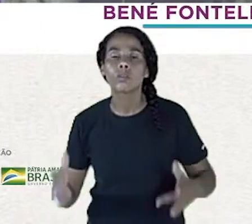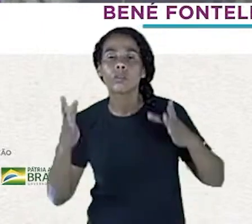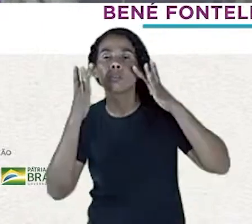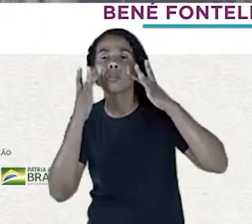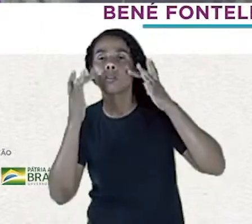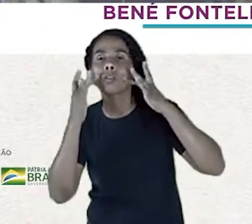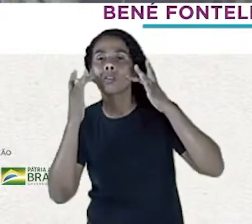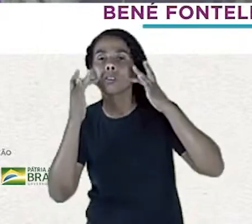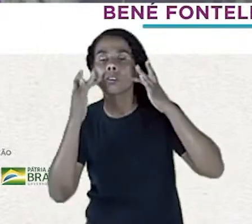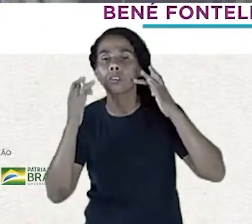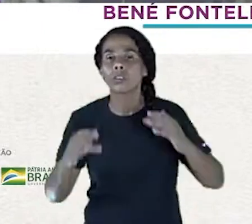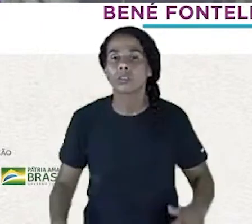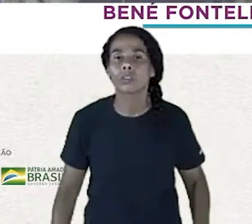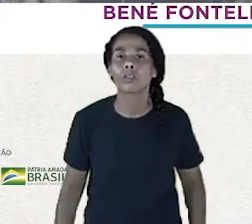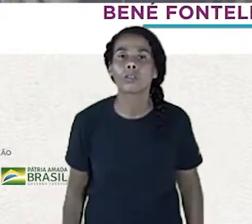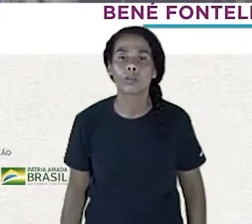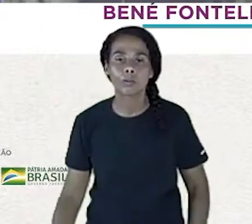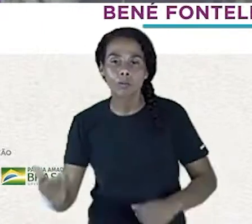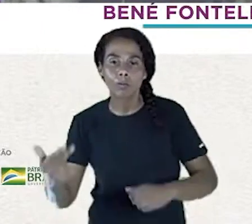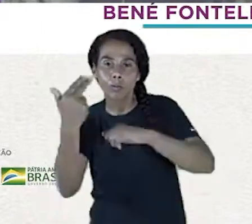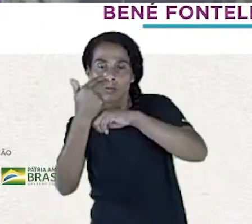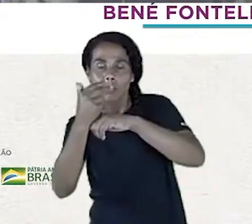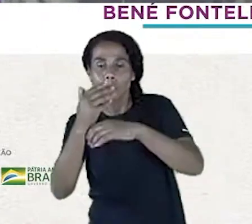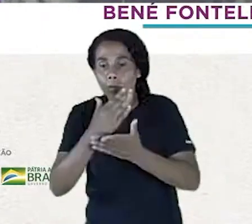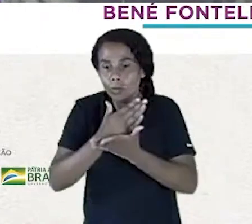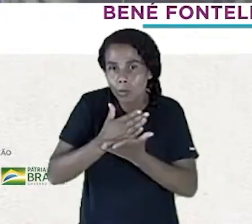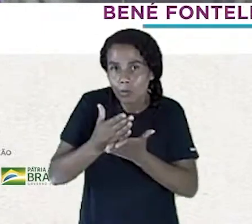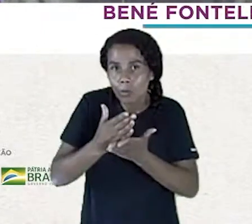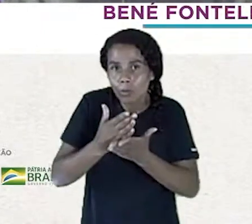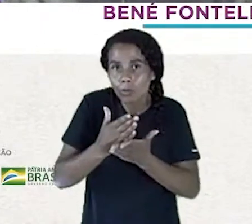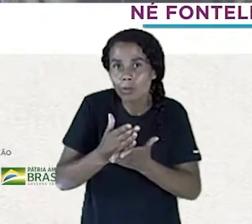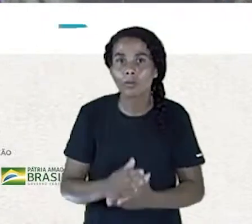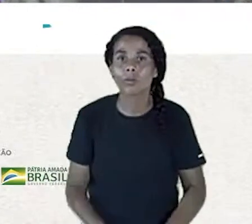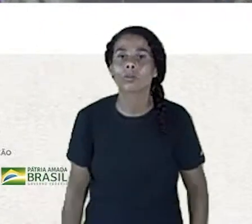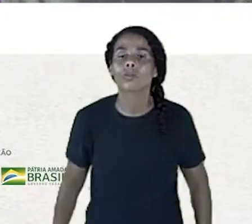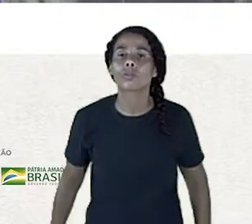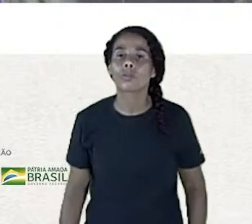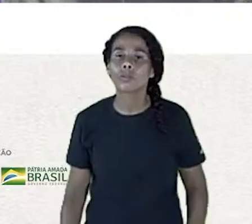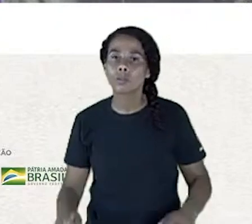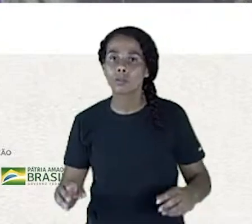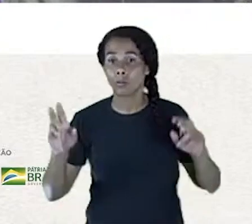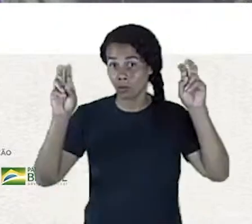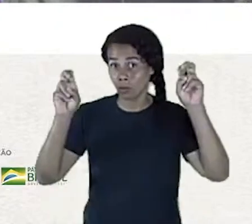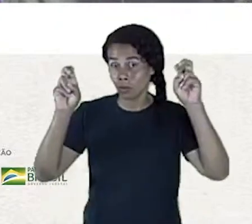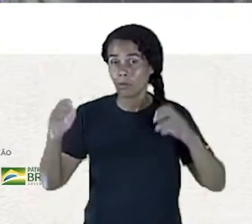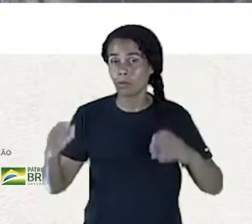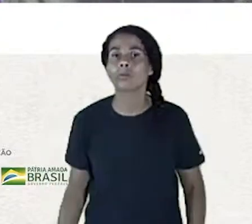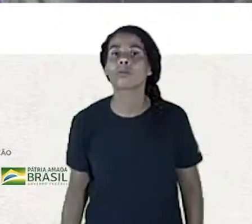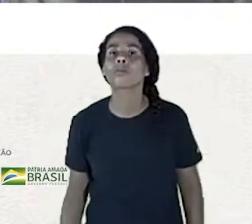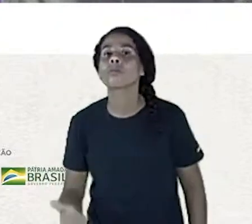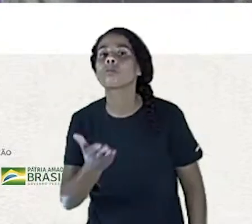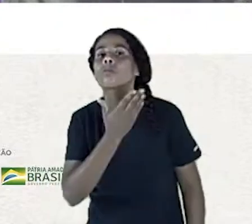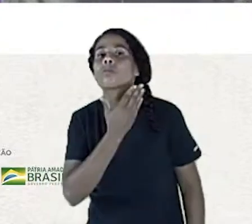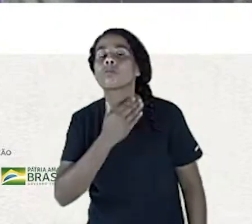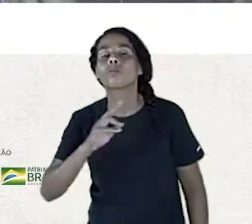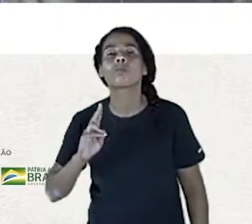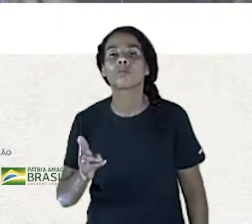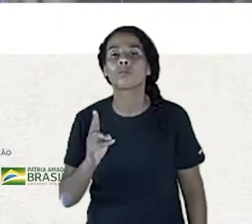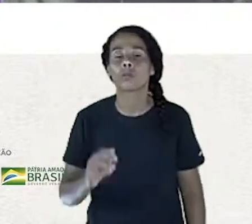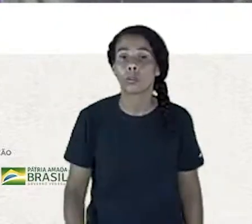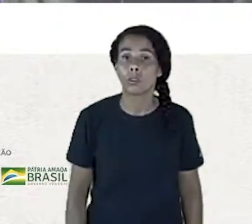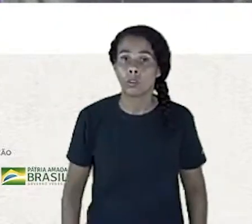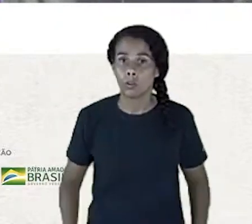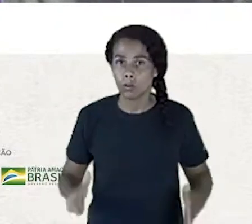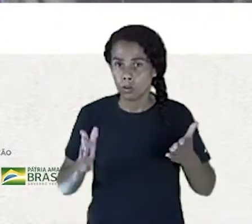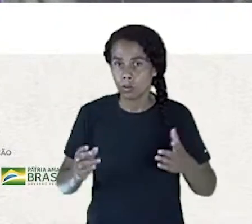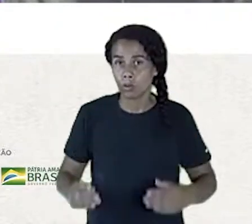ali começou a ser gravado, e ali começou a trajetória digital do Sempre um Papo. Então hoje, Gil e Bené,